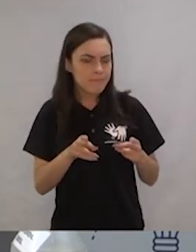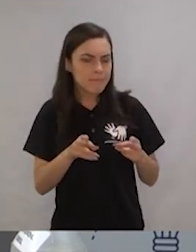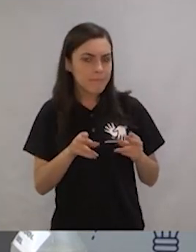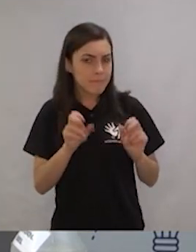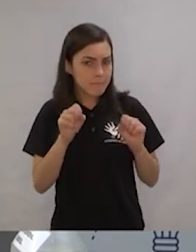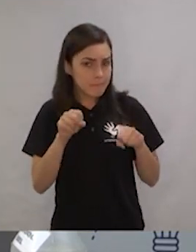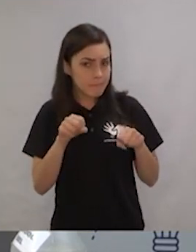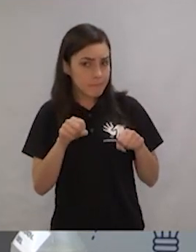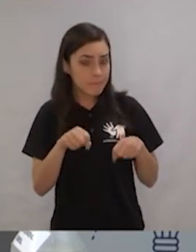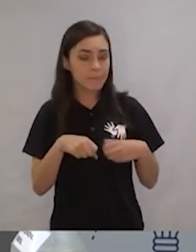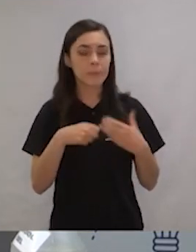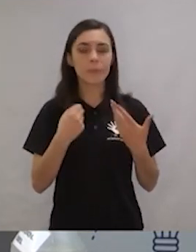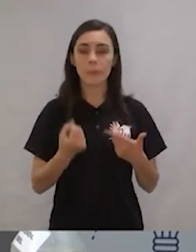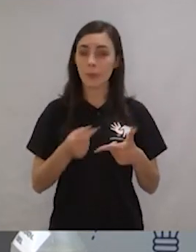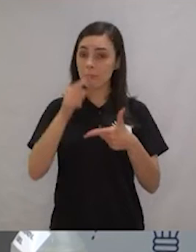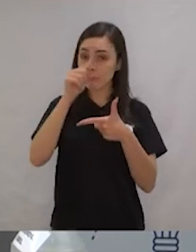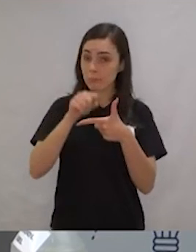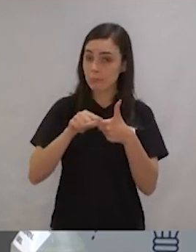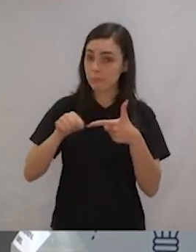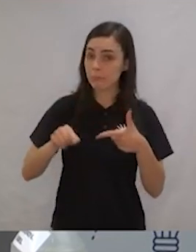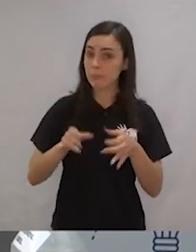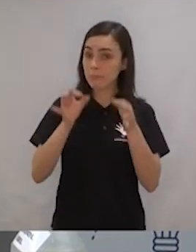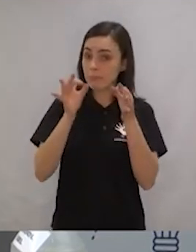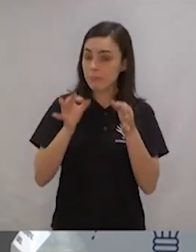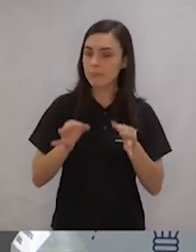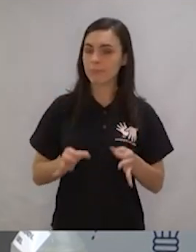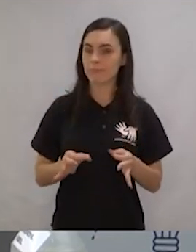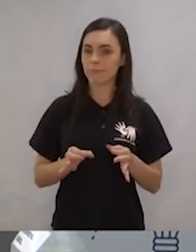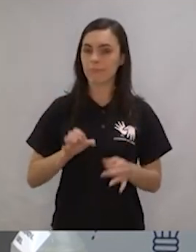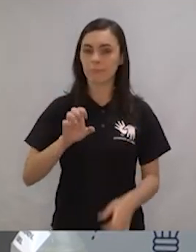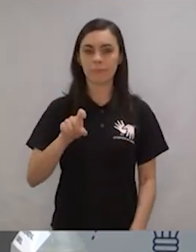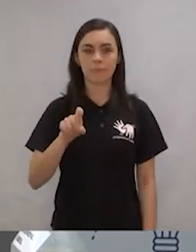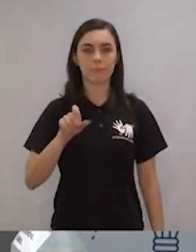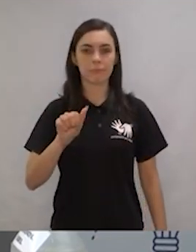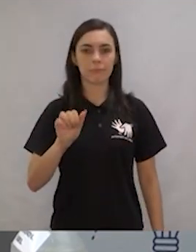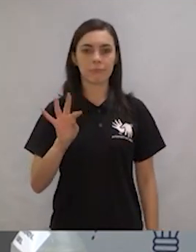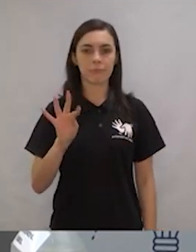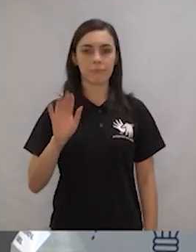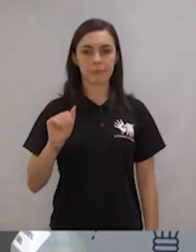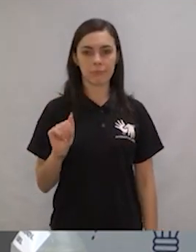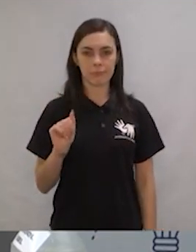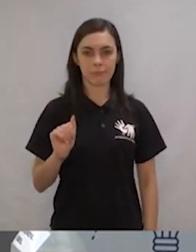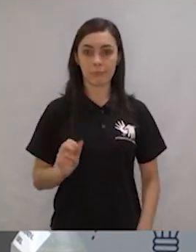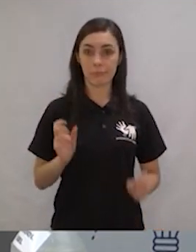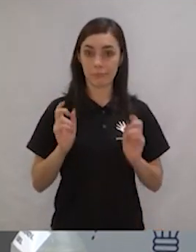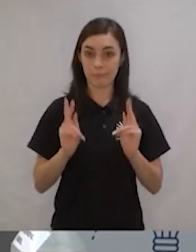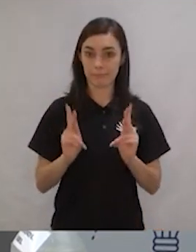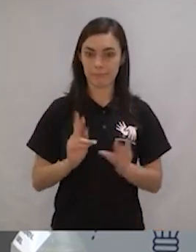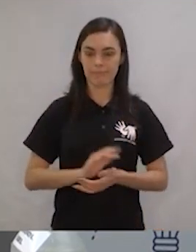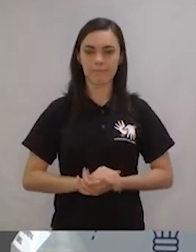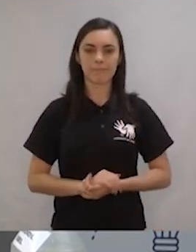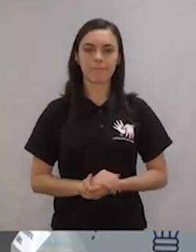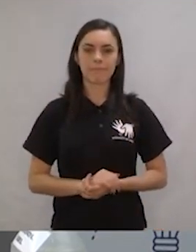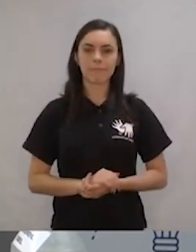aquários? Sim. Então, nós estamos falando de uma divisão exata.